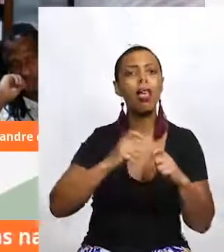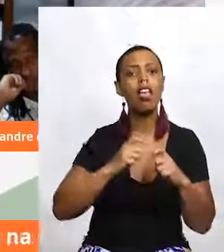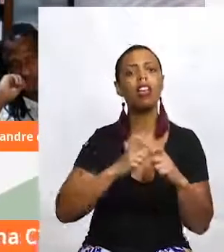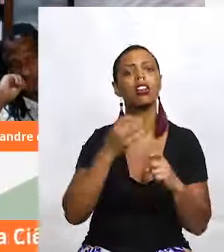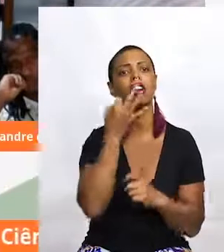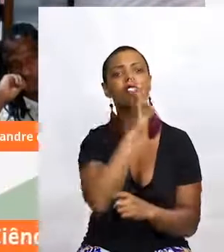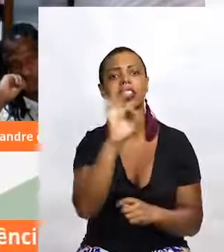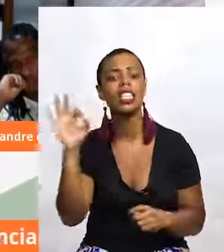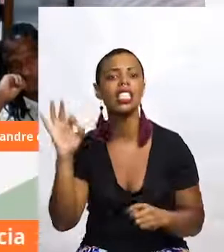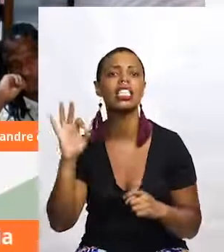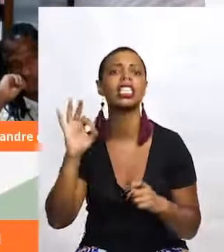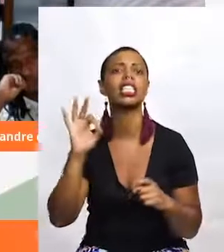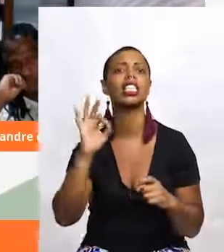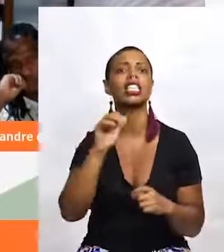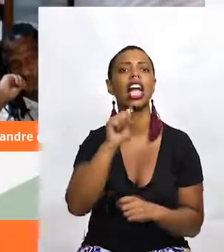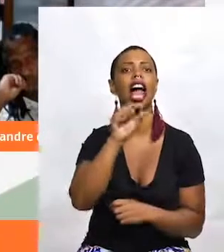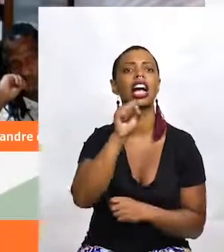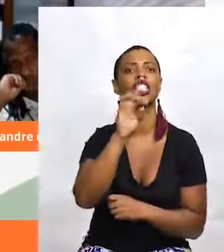físicas,